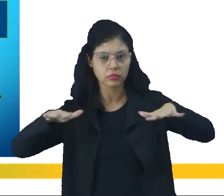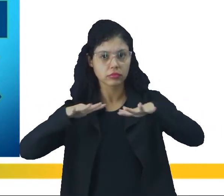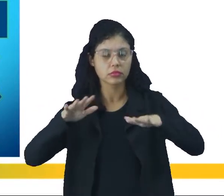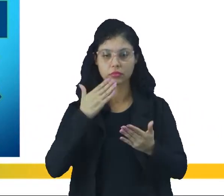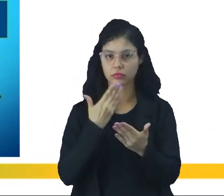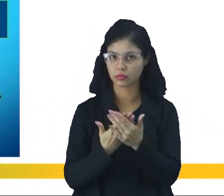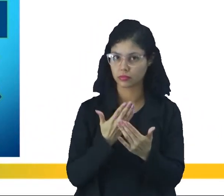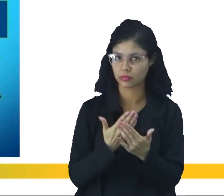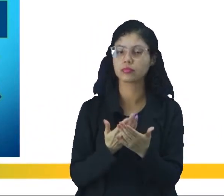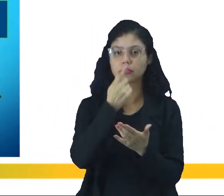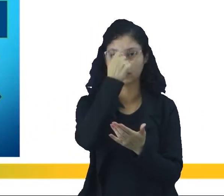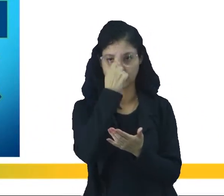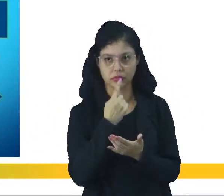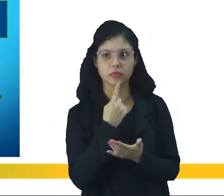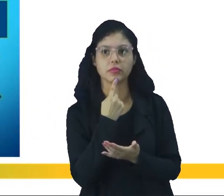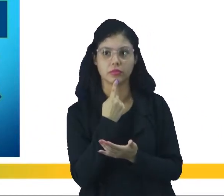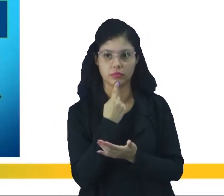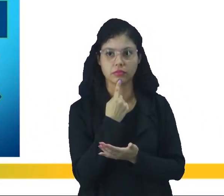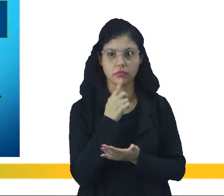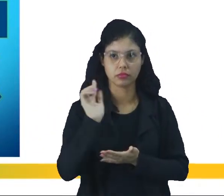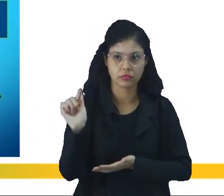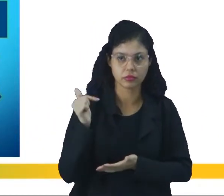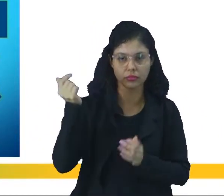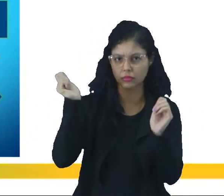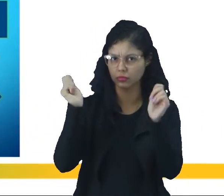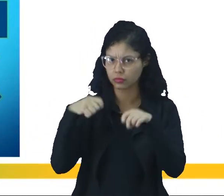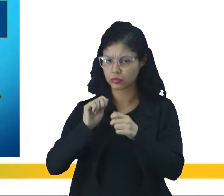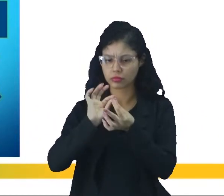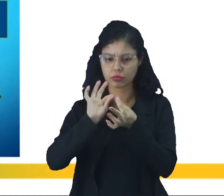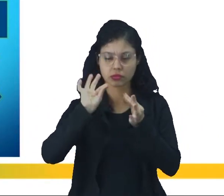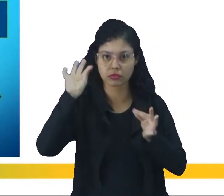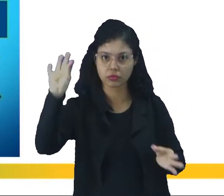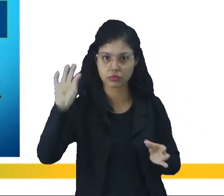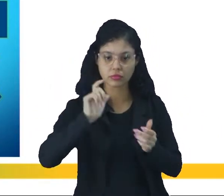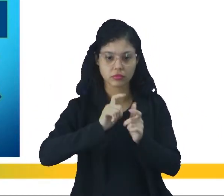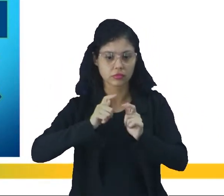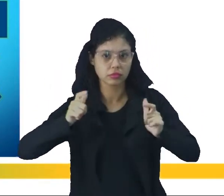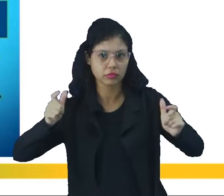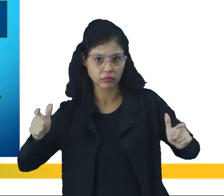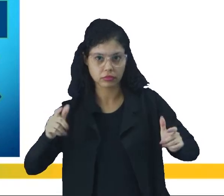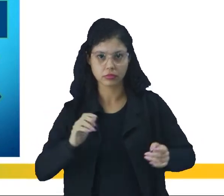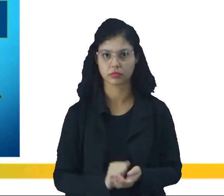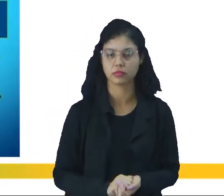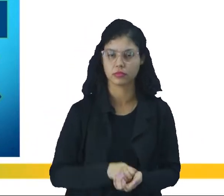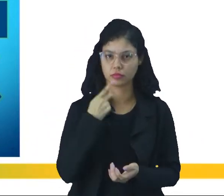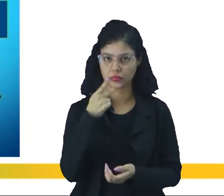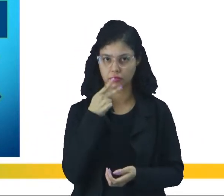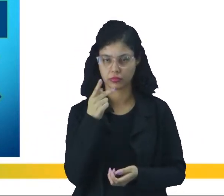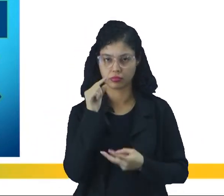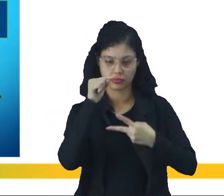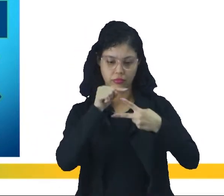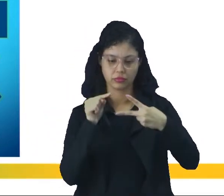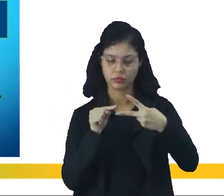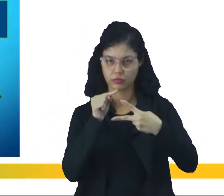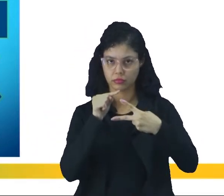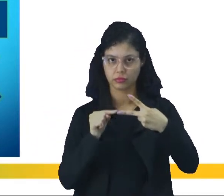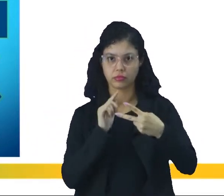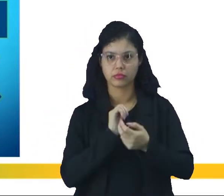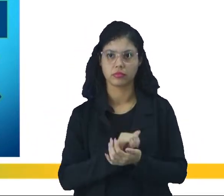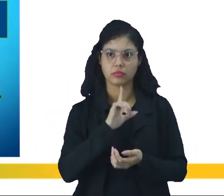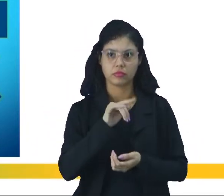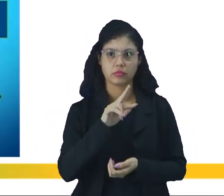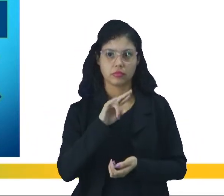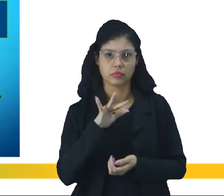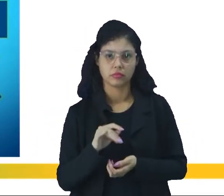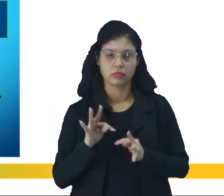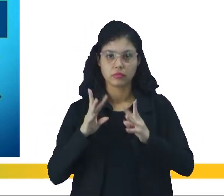matemática que estuda essas figuras, ou seja, aquelas que possuem comprimento e largura. Vamos falar em relação a duas dimensões.